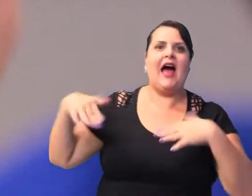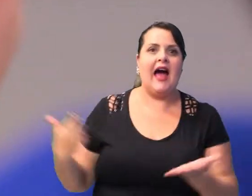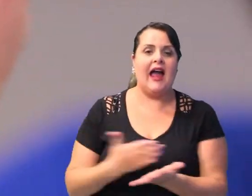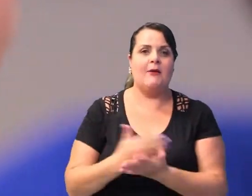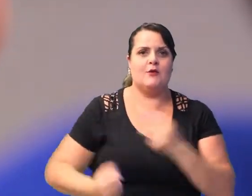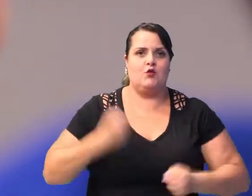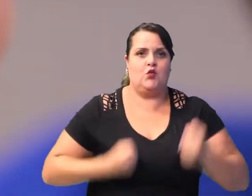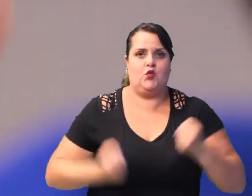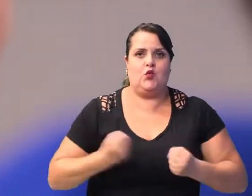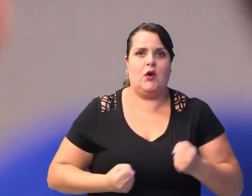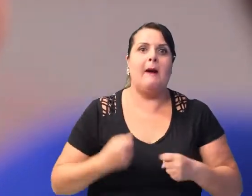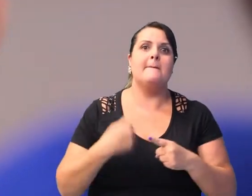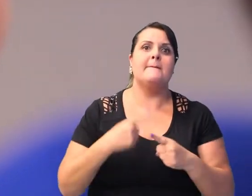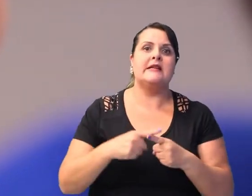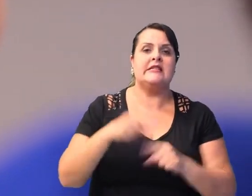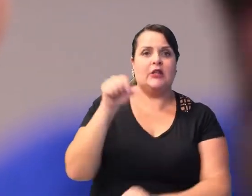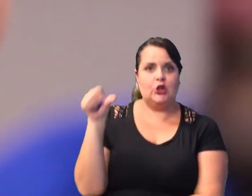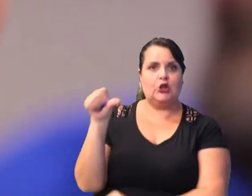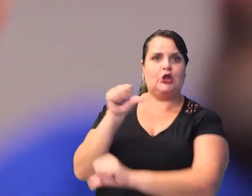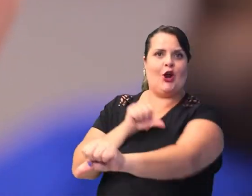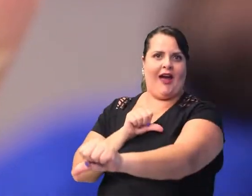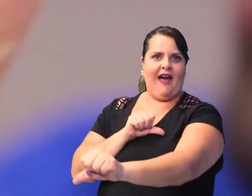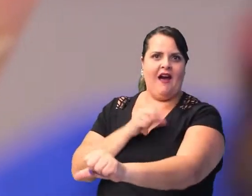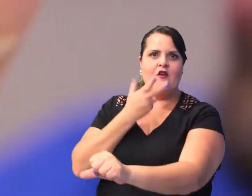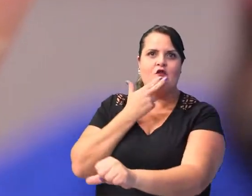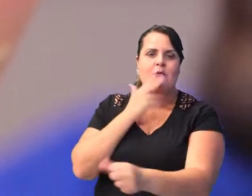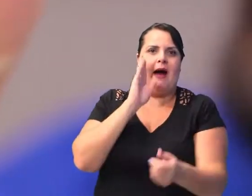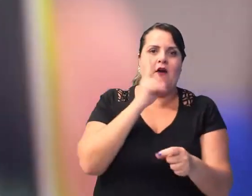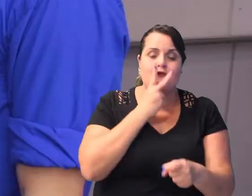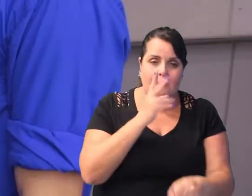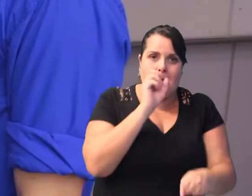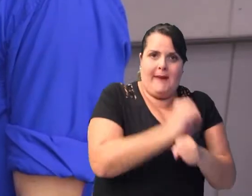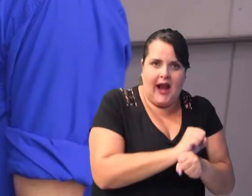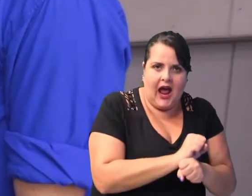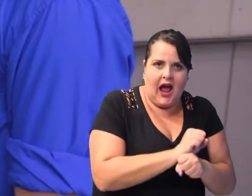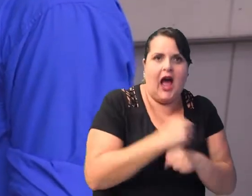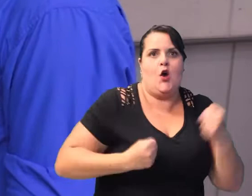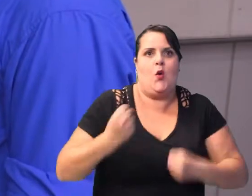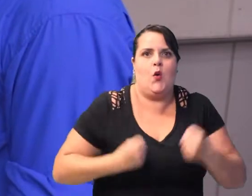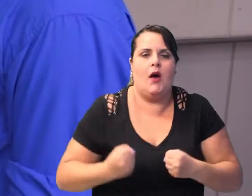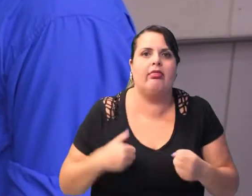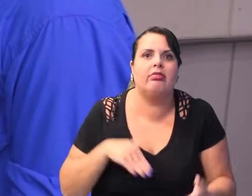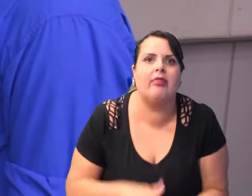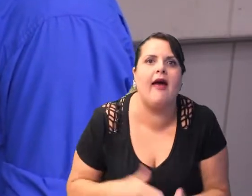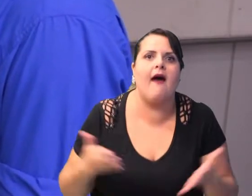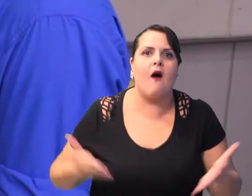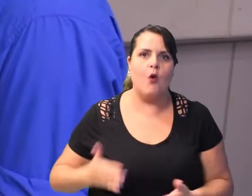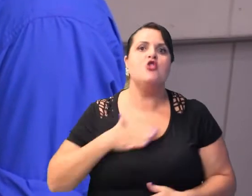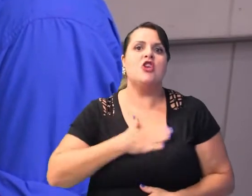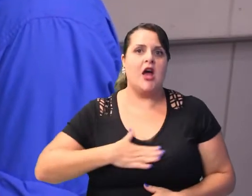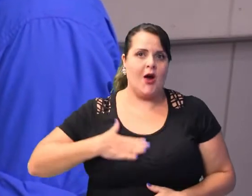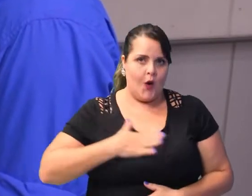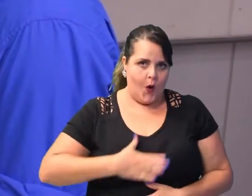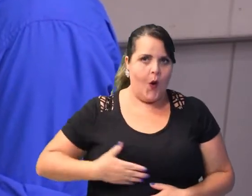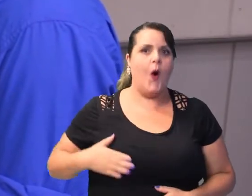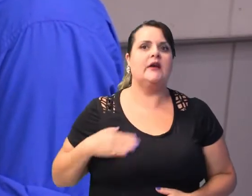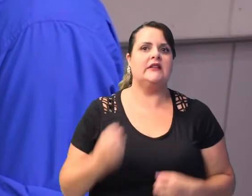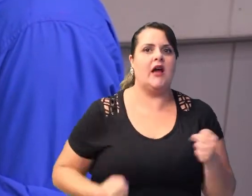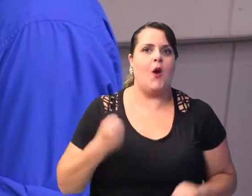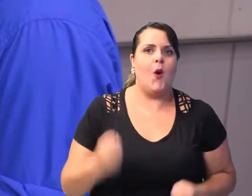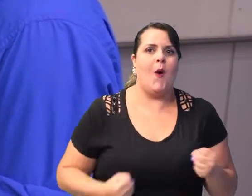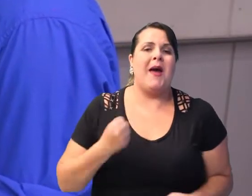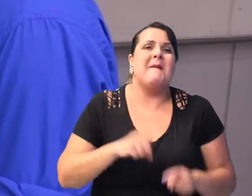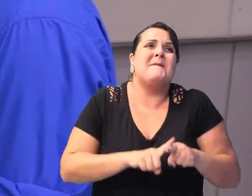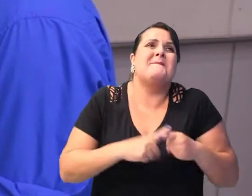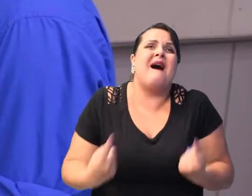a correr porque me falaram sempre uma coisa por outra coisa é um sucesso e eu gostava de correr eu gosto de correr até hoje só que de comercializar um